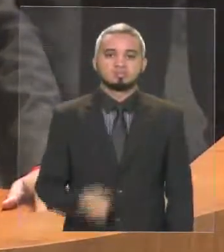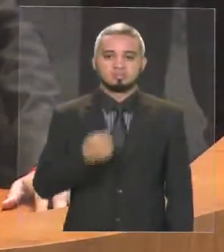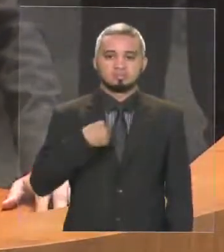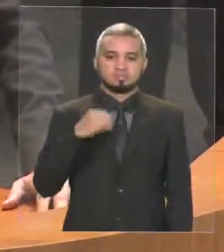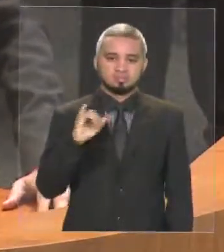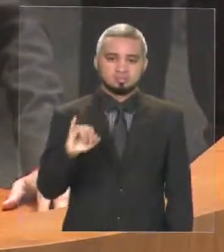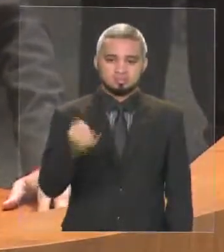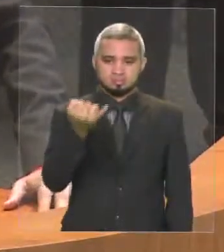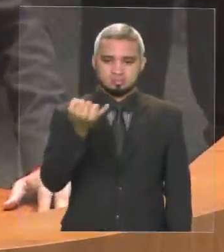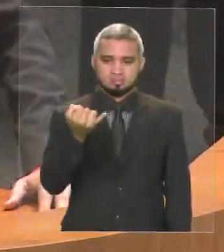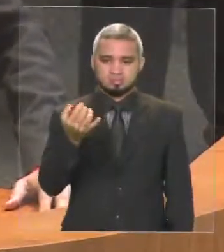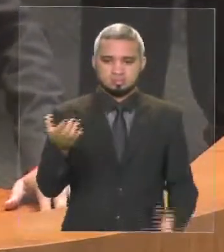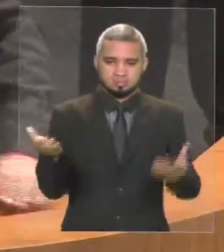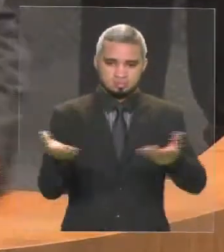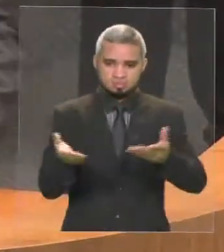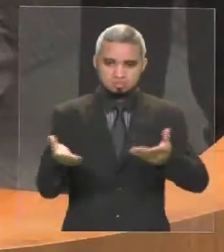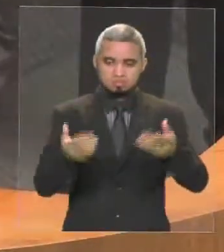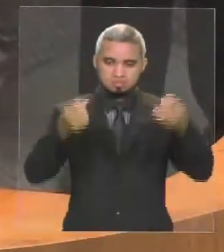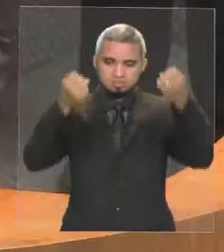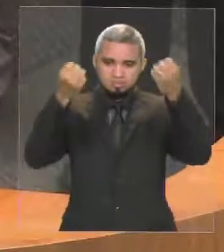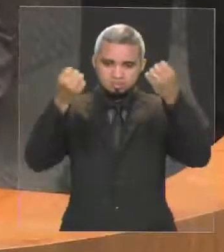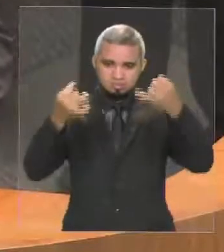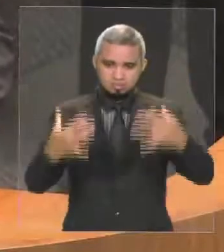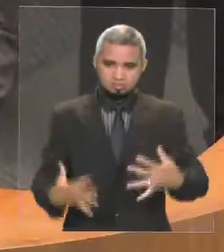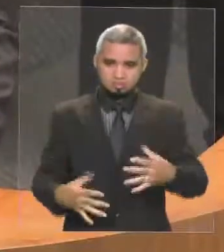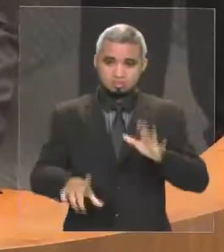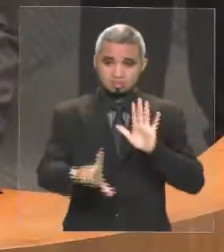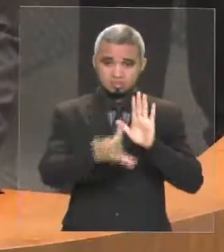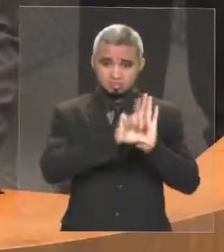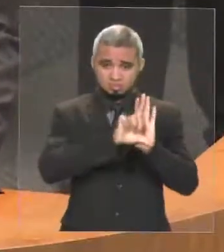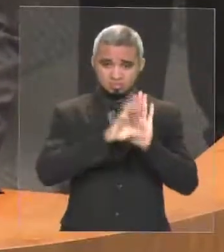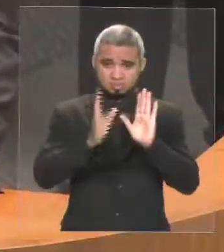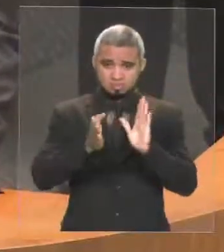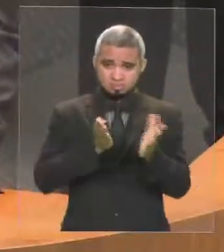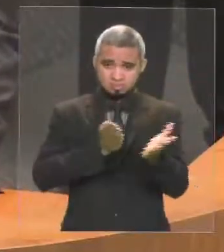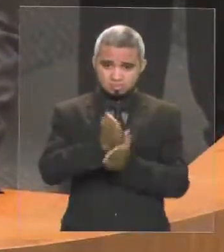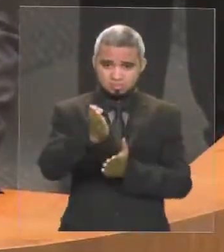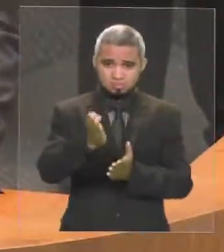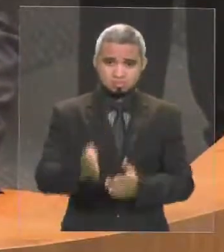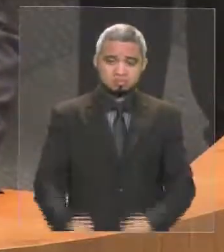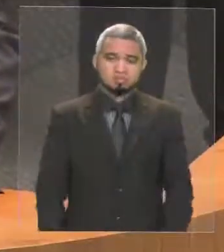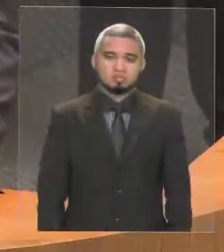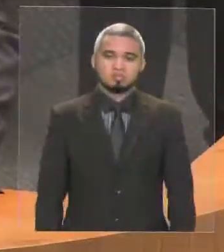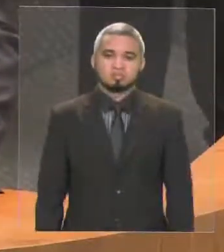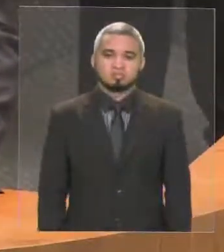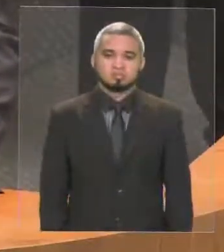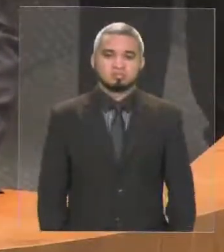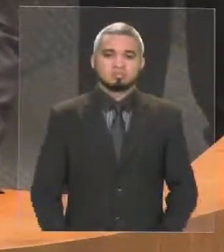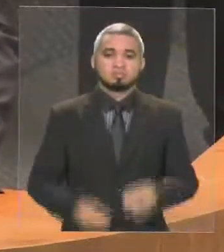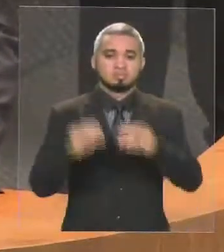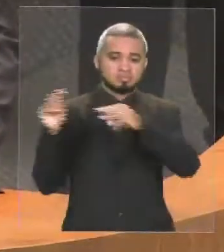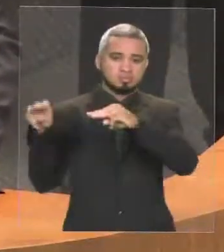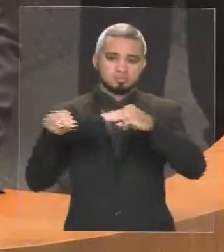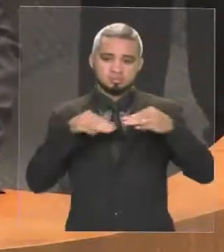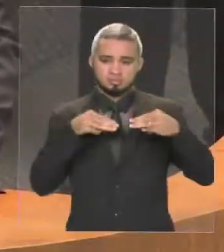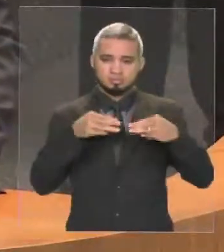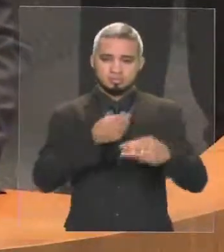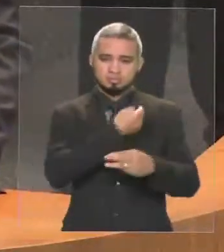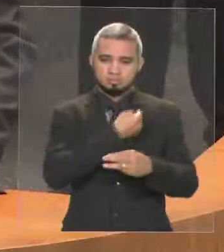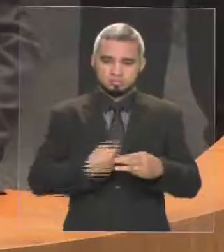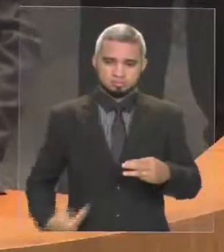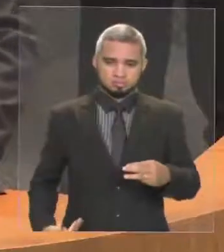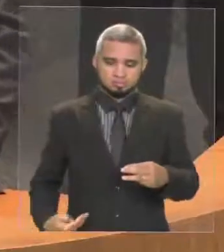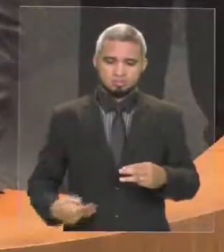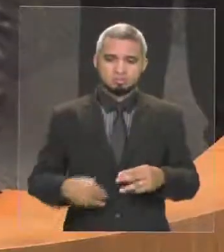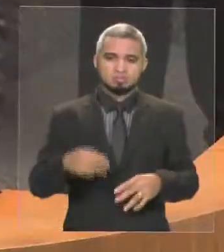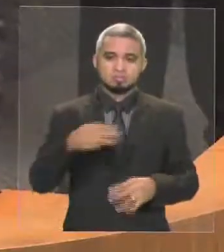oportunidade, destacar a lei que acaba de ser aprovada e, na própria mensagem governamental,